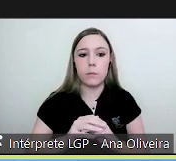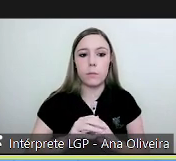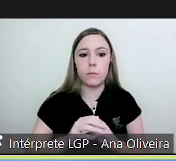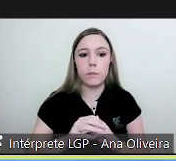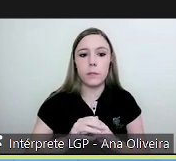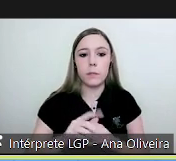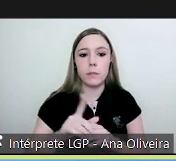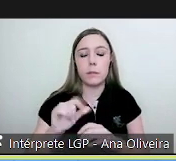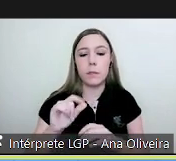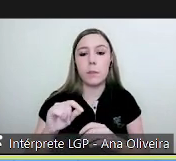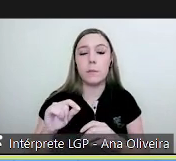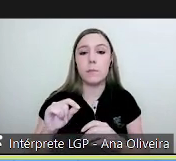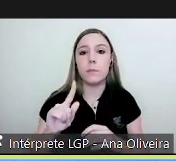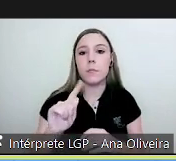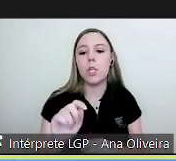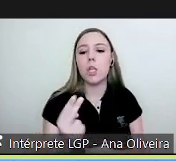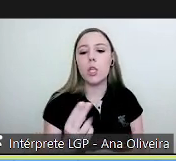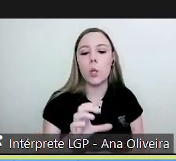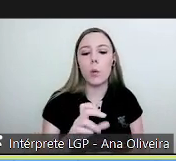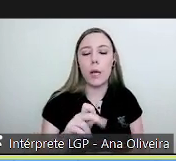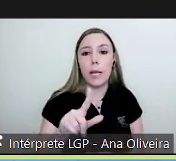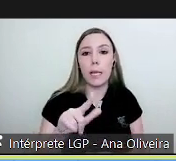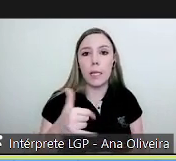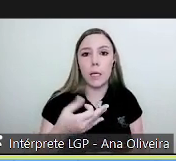que é o eucalipto globulus.